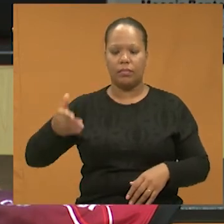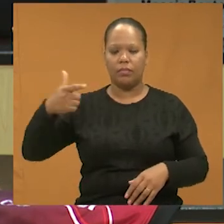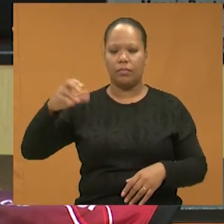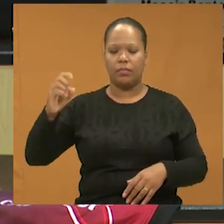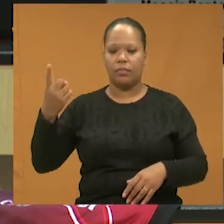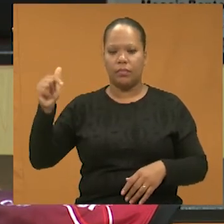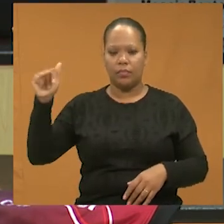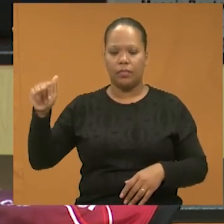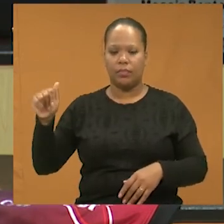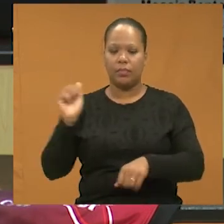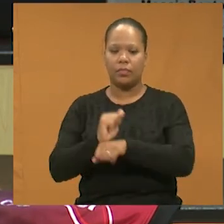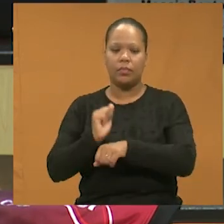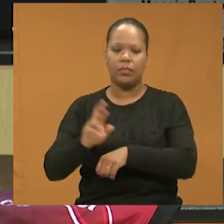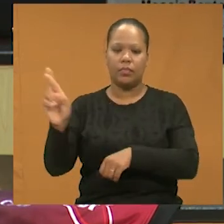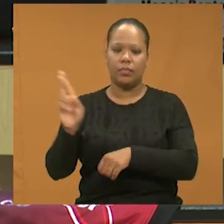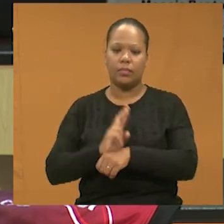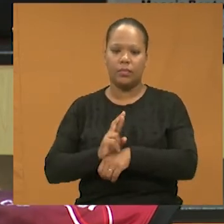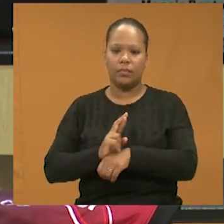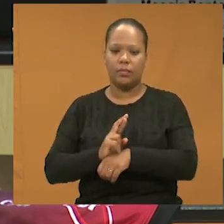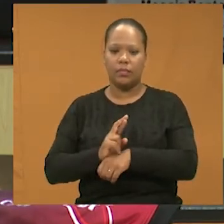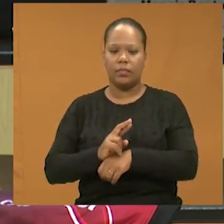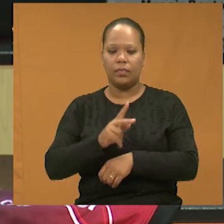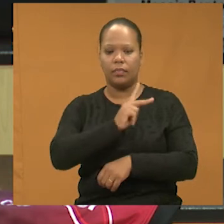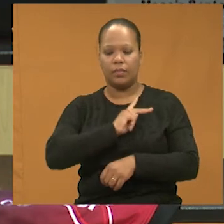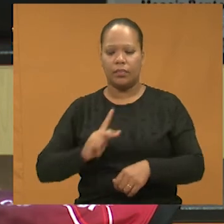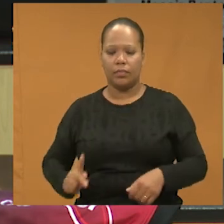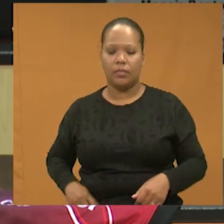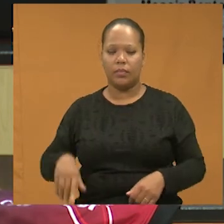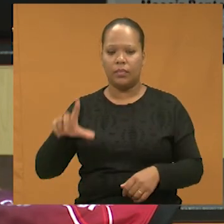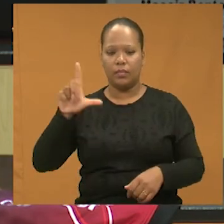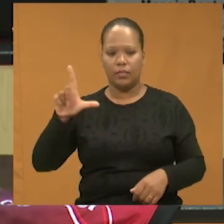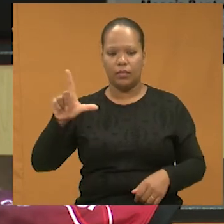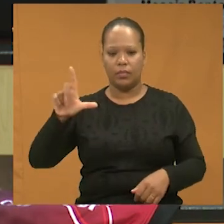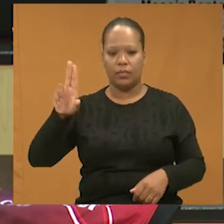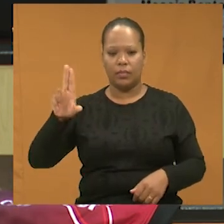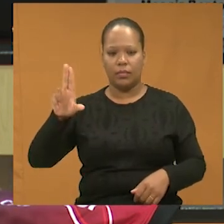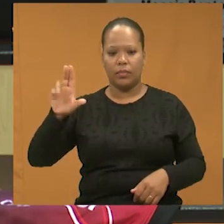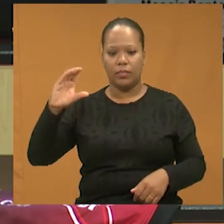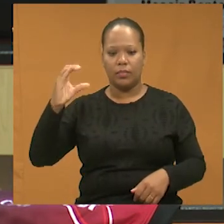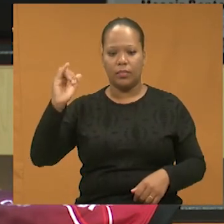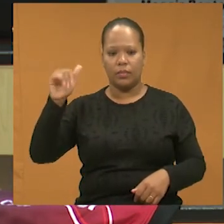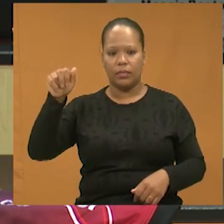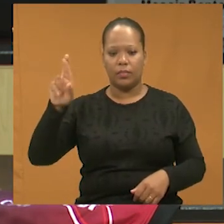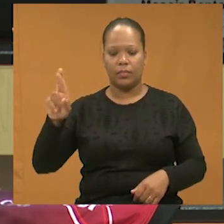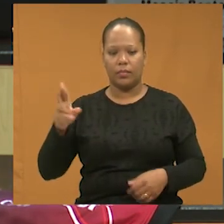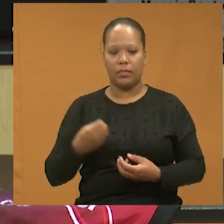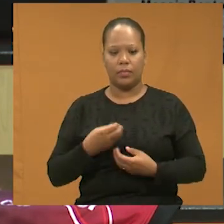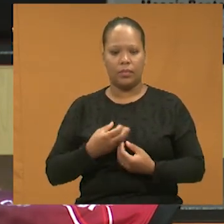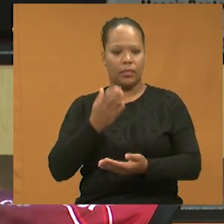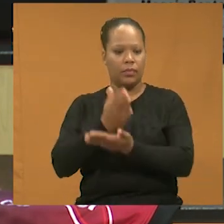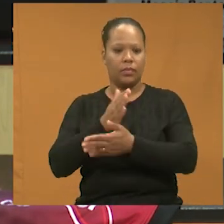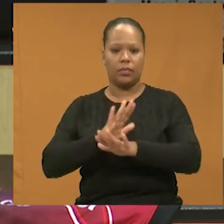6.099/2017. Ao aguardo de manifestação, subscrevemos vereadora Lucimar Ponciano. Senhor presidente, não há mais pedidos de